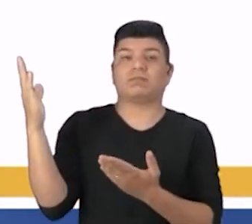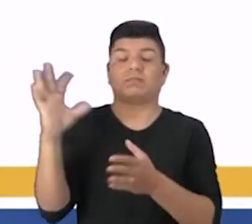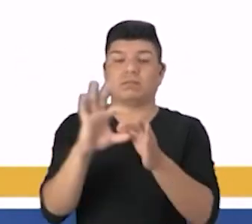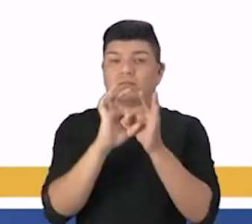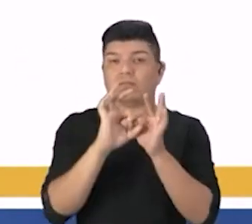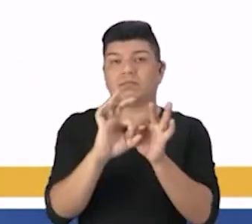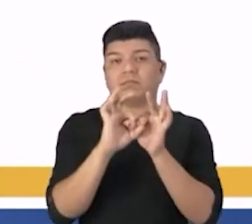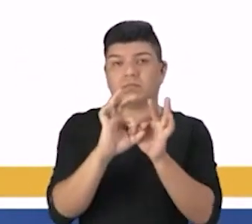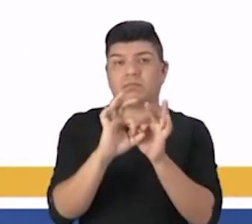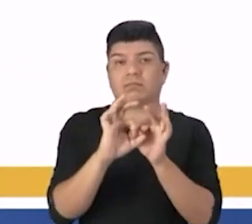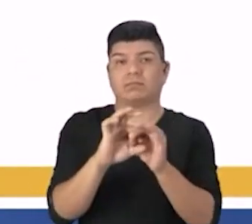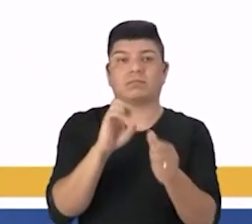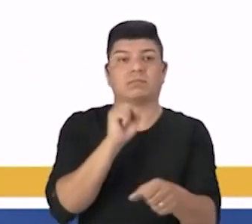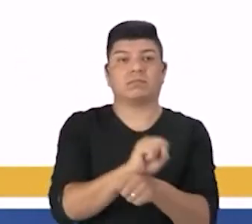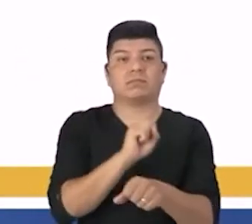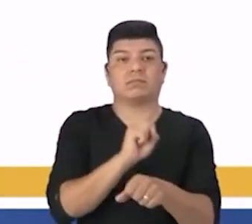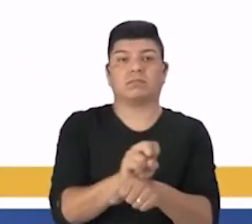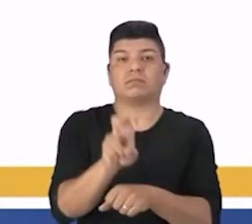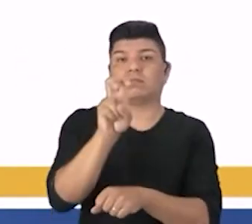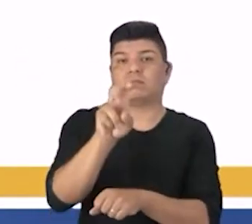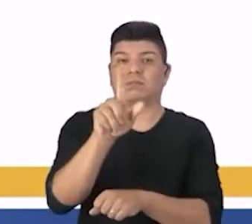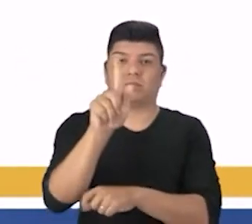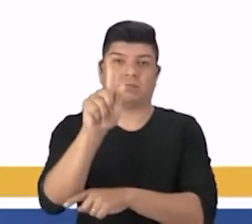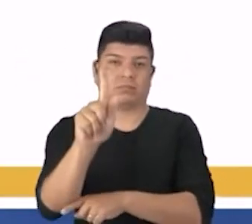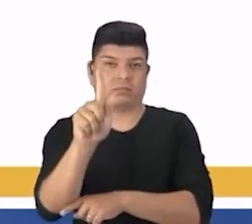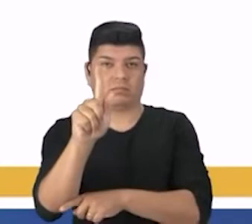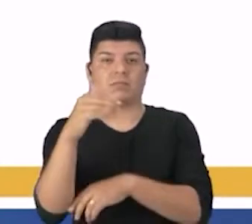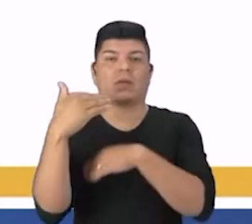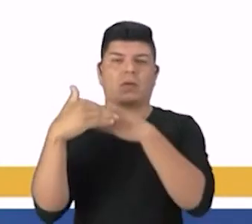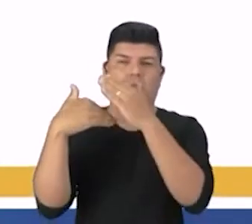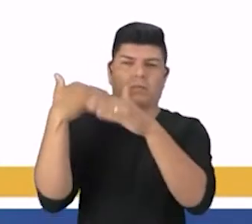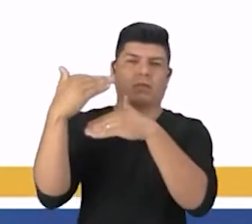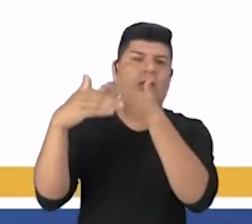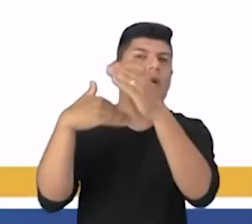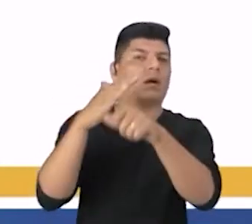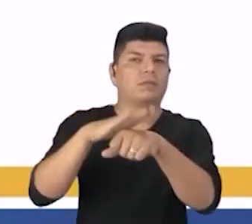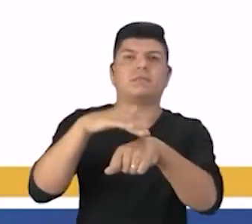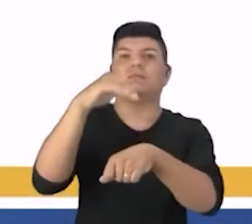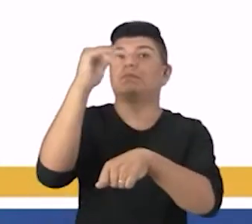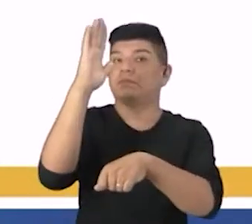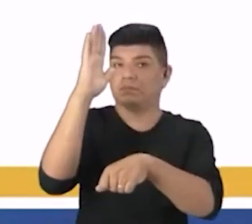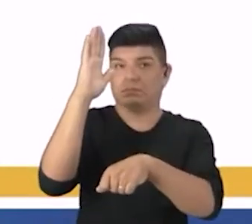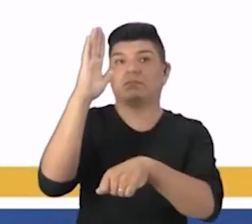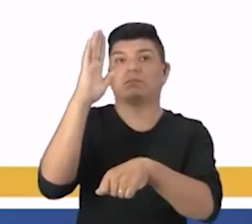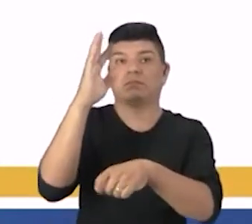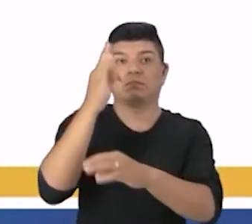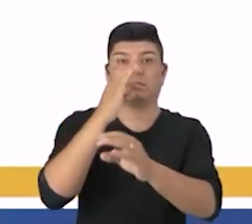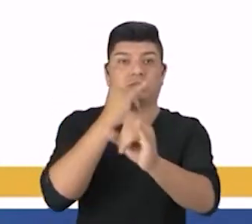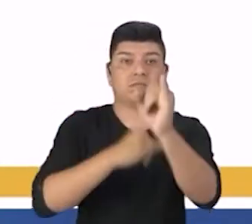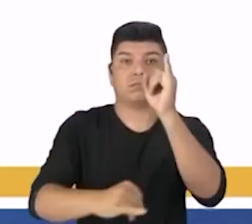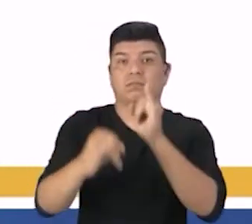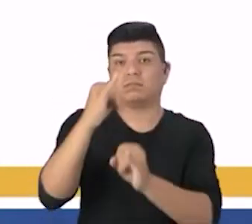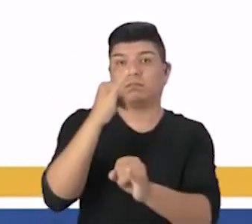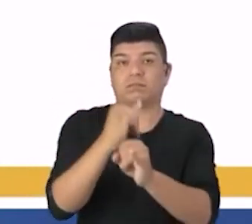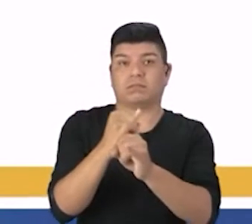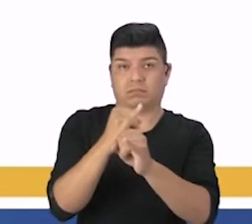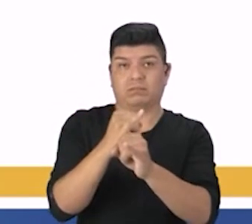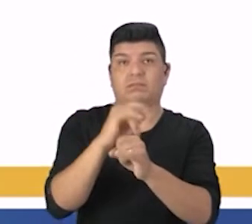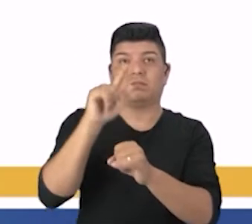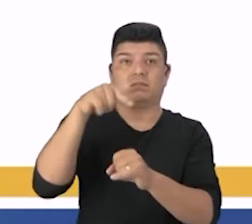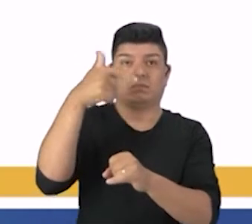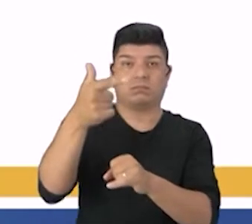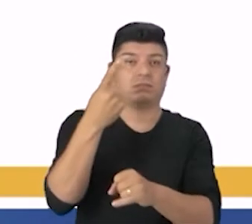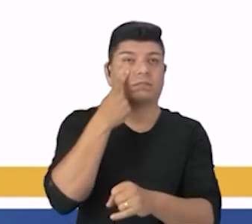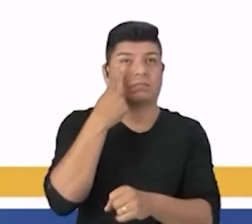totalmente conectados espera-se que com cinco gessos avance muito mais ainda com a internet das coisas que vão ver